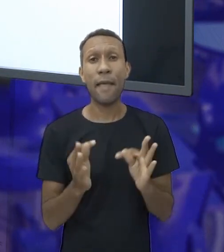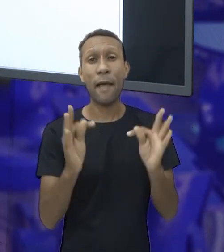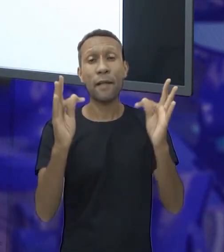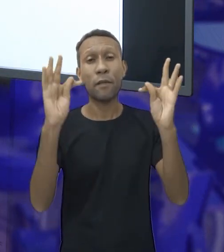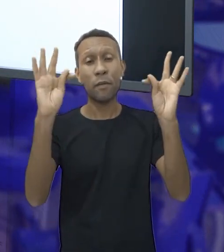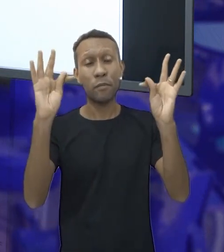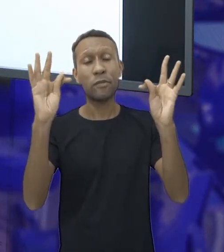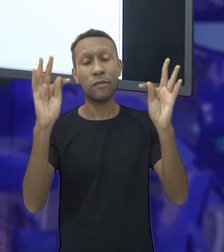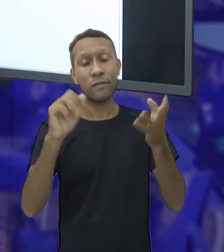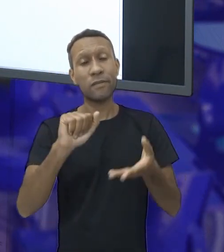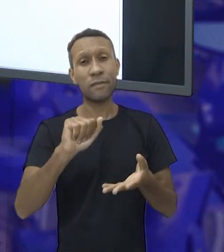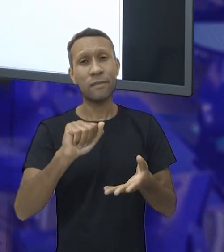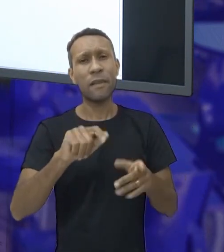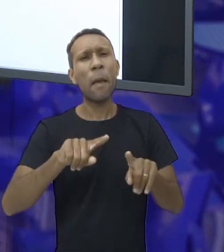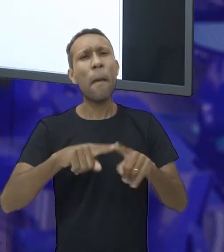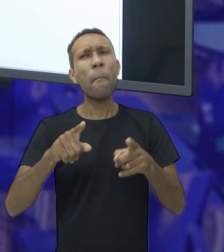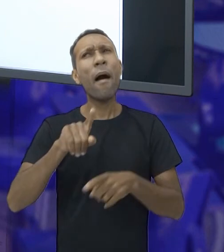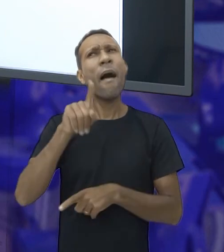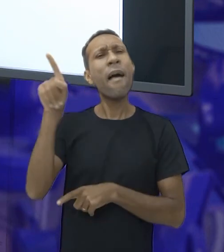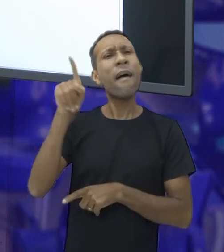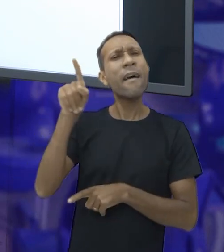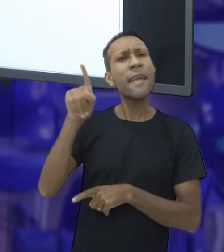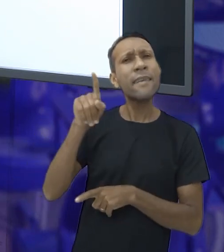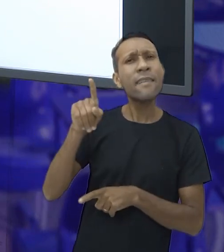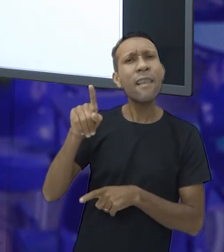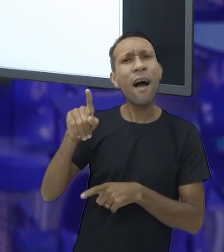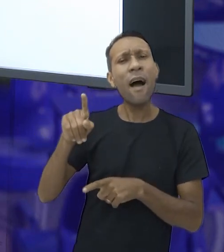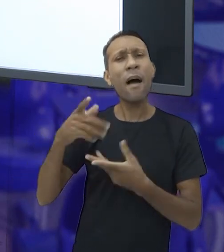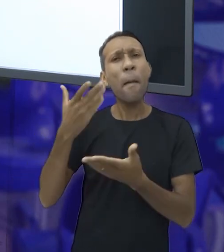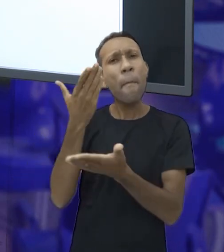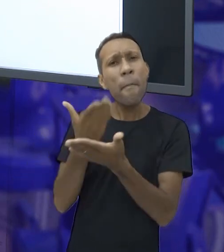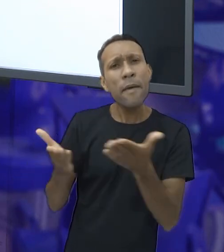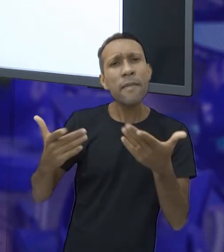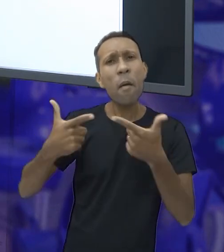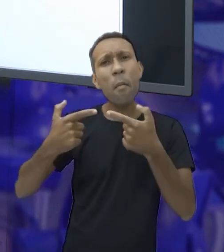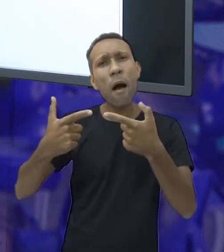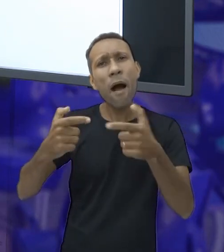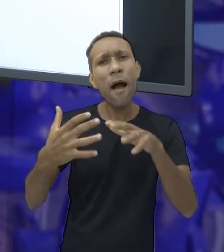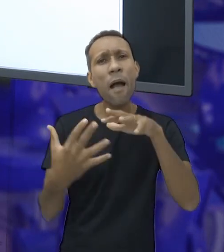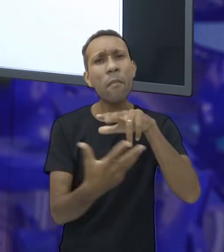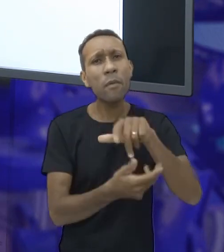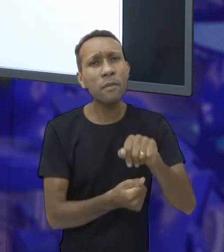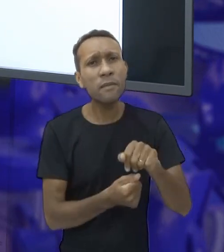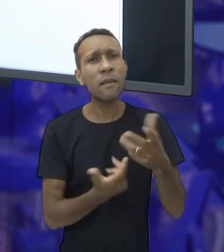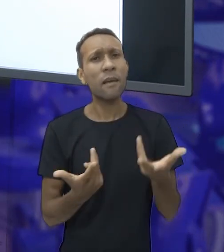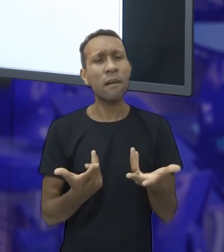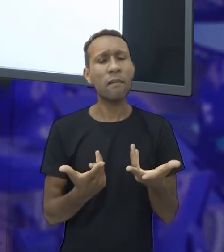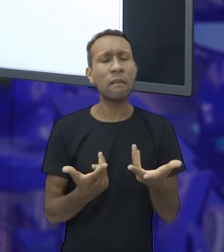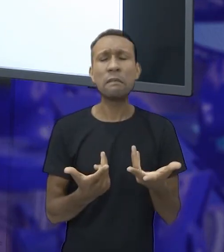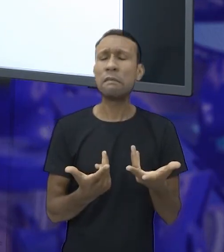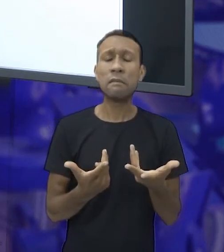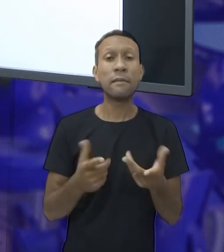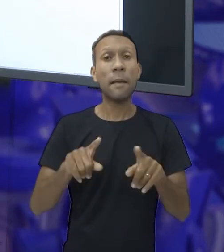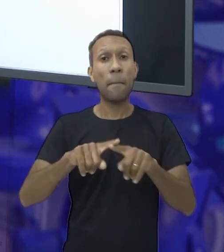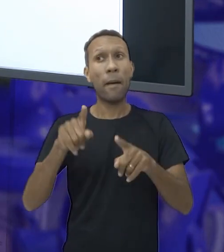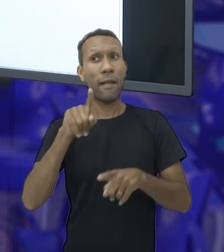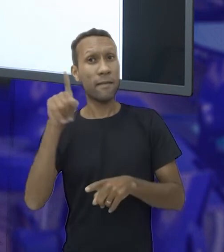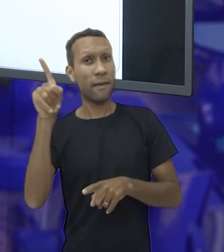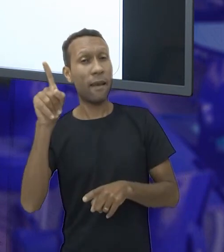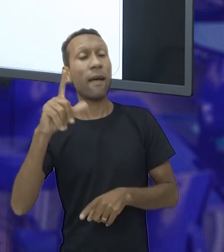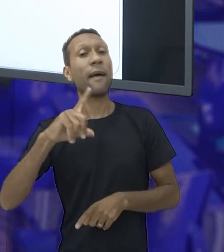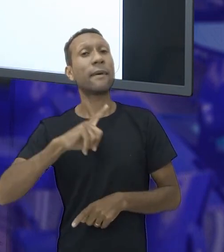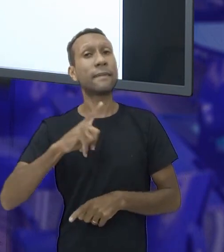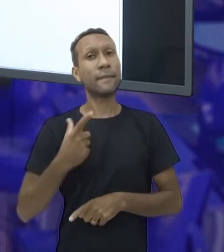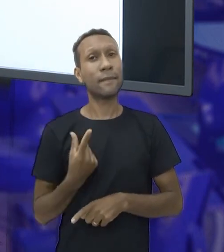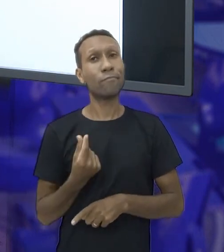que quebrados por conta da guerra? Sim, mas eles deixaram de ter o desenvolvimento tecnológico? Não. Então, o dinheiro que eles